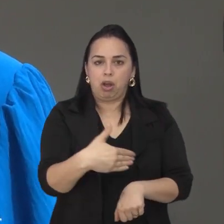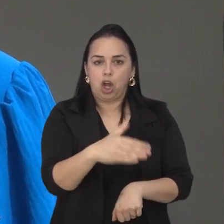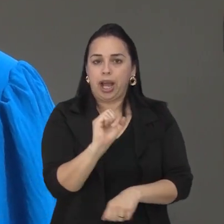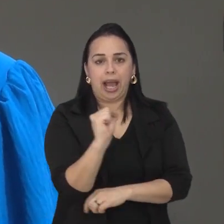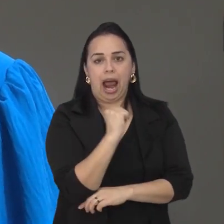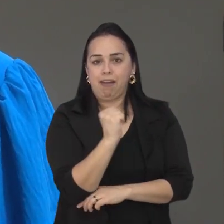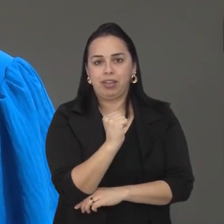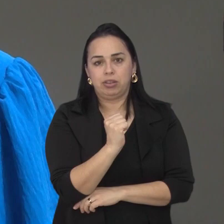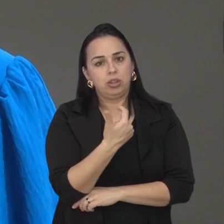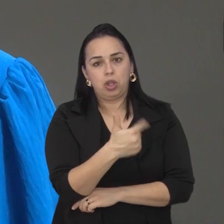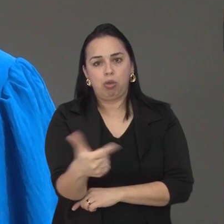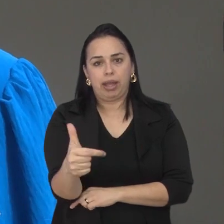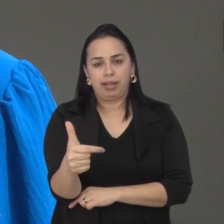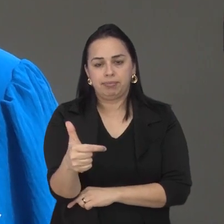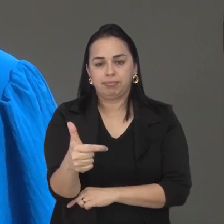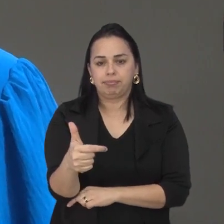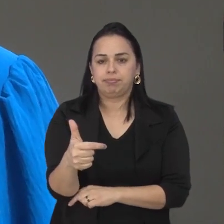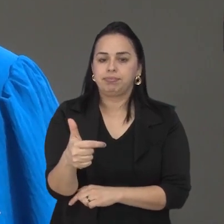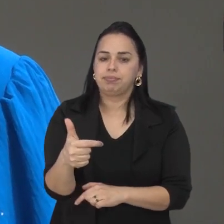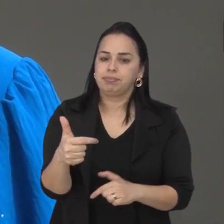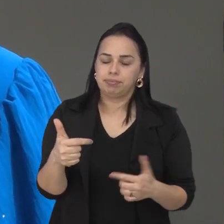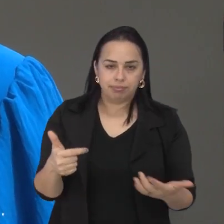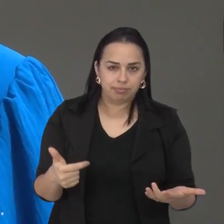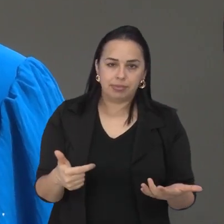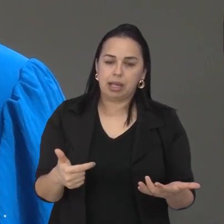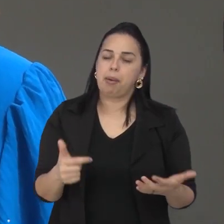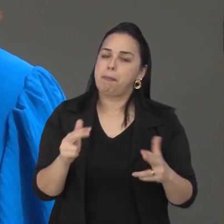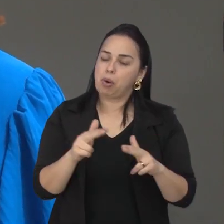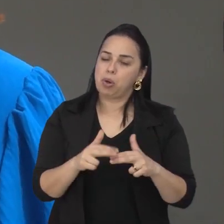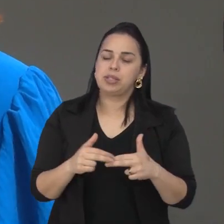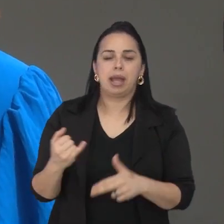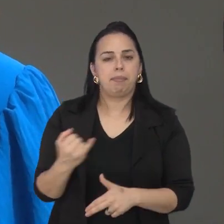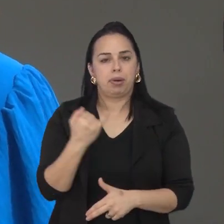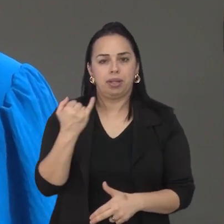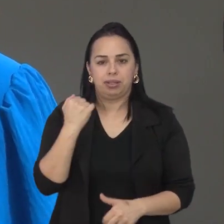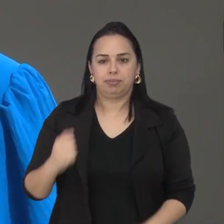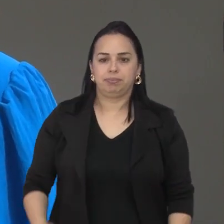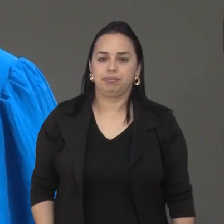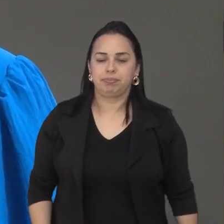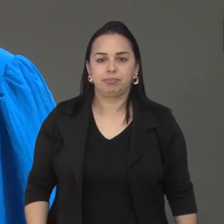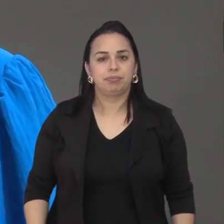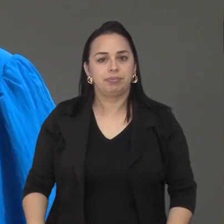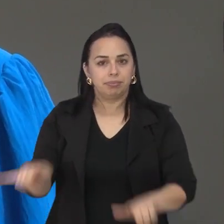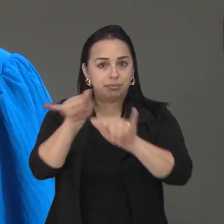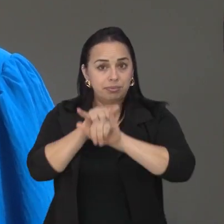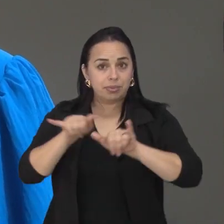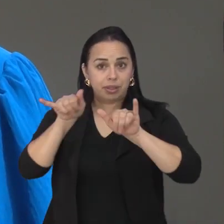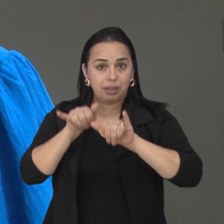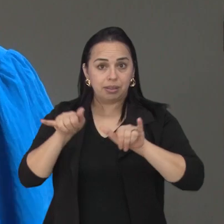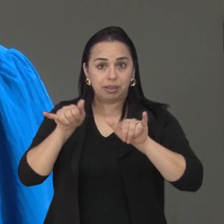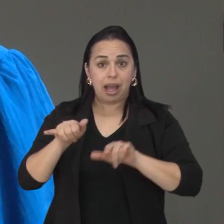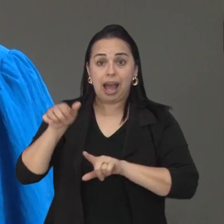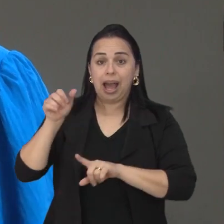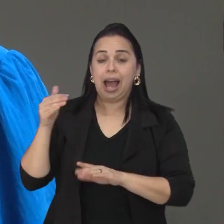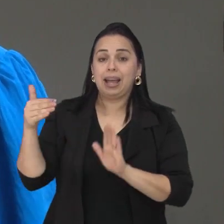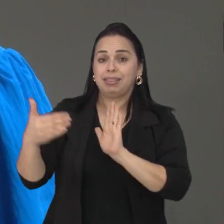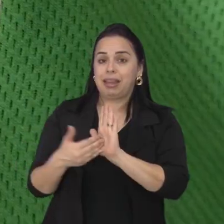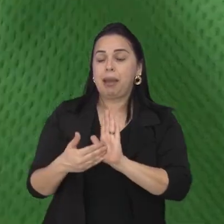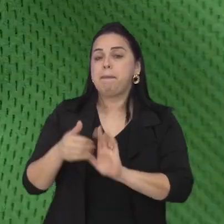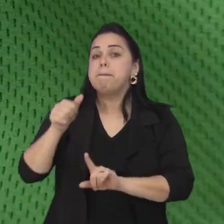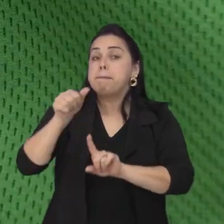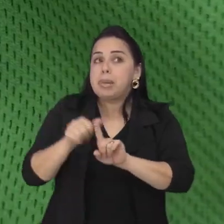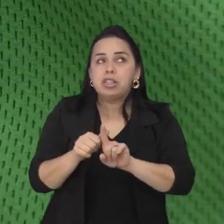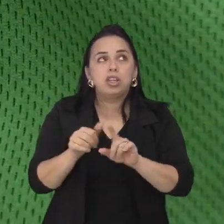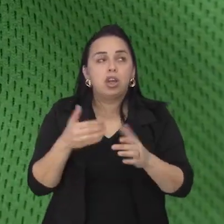se vacinar, você não vai ter complicações, não vai ter gravidade da doença, então é super importante a vacinação.